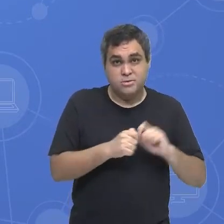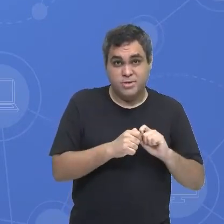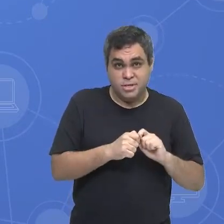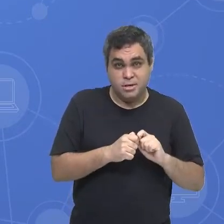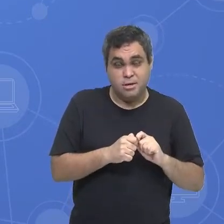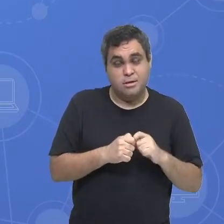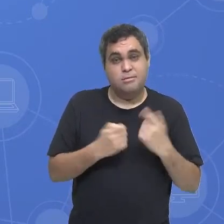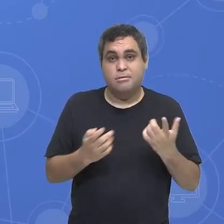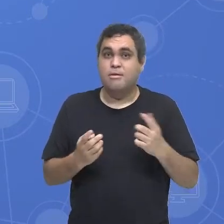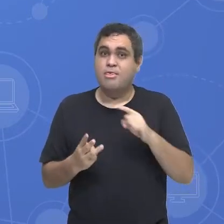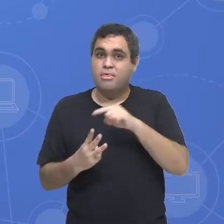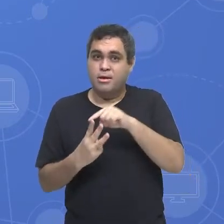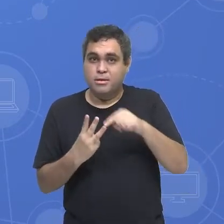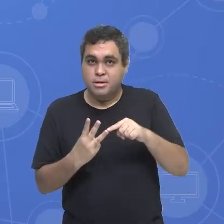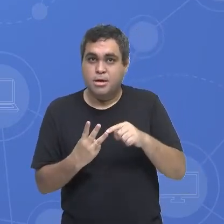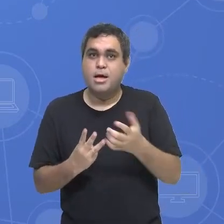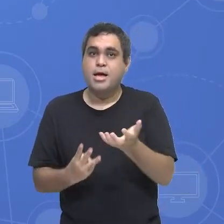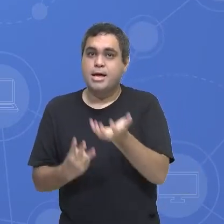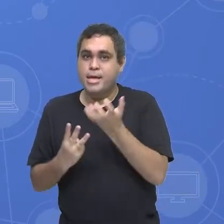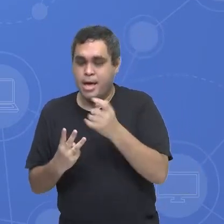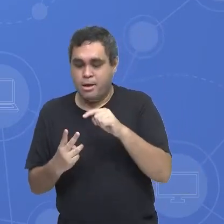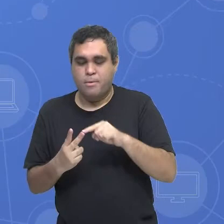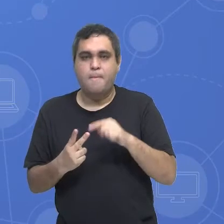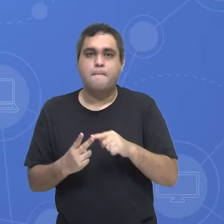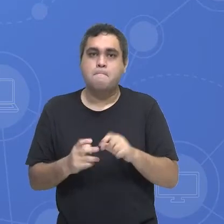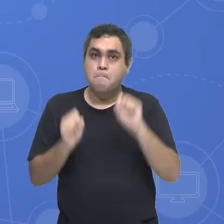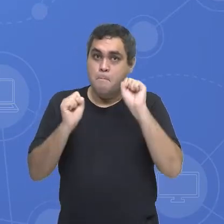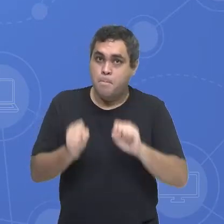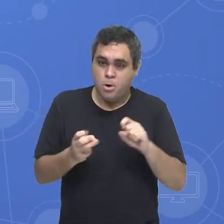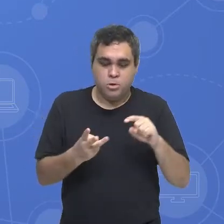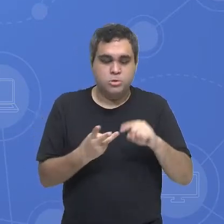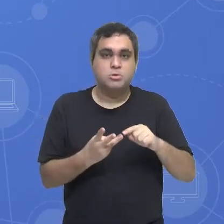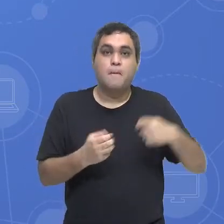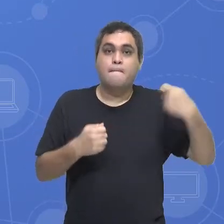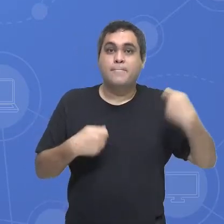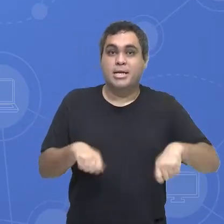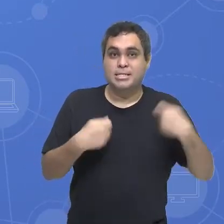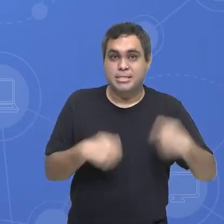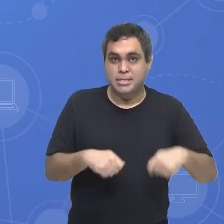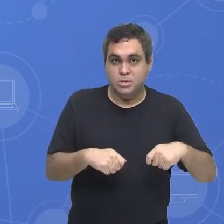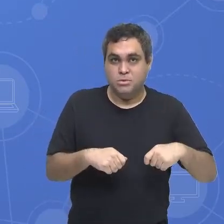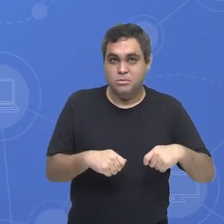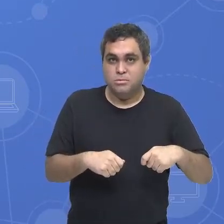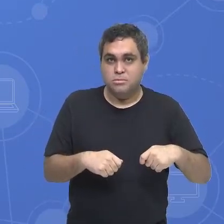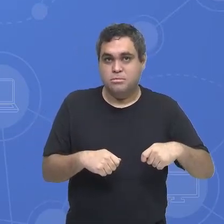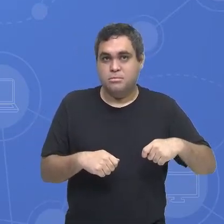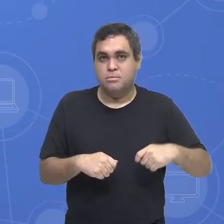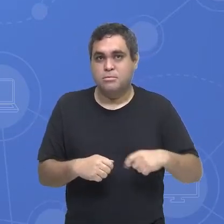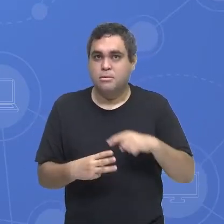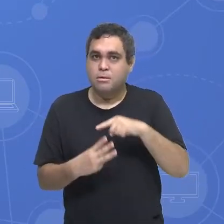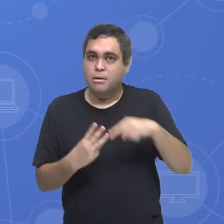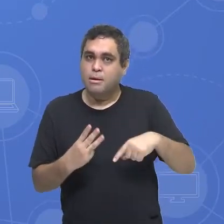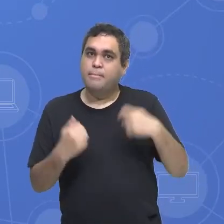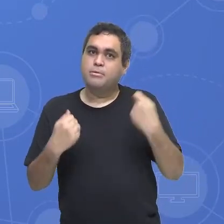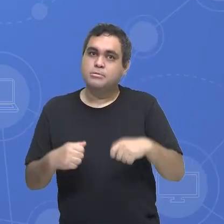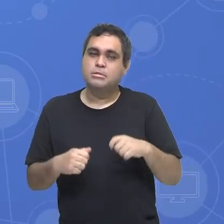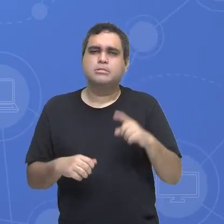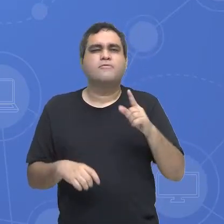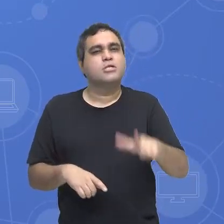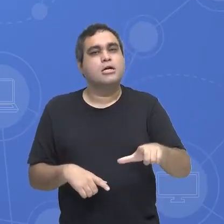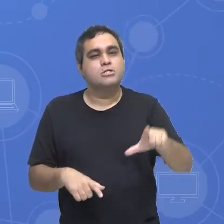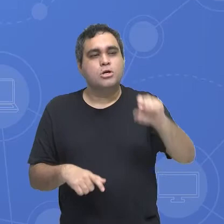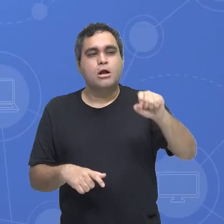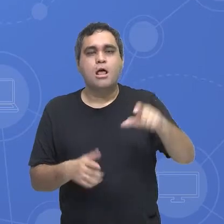3 palavras, tá bom? Todo momento, todo instante, a cada dia que vocês tiverem que tomar uma